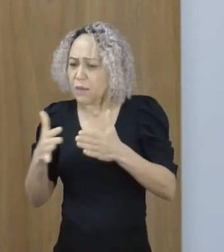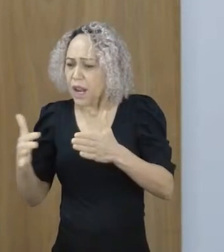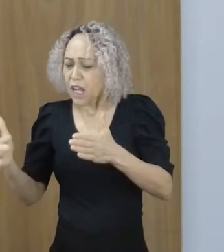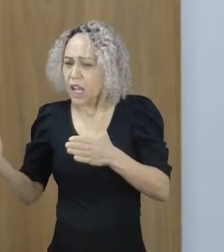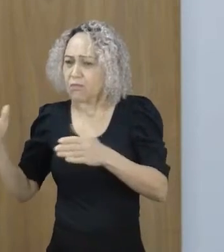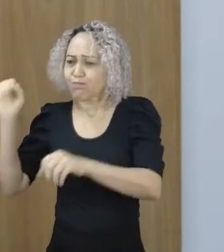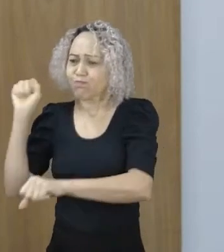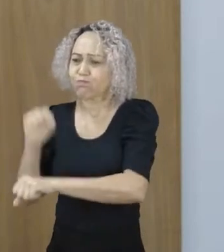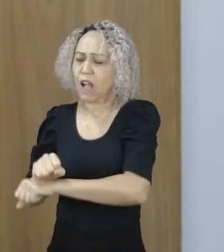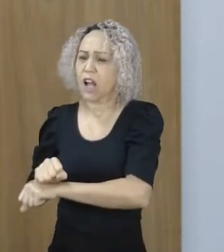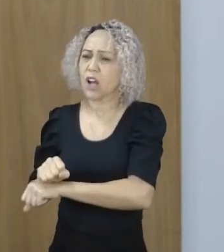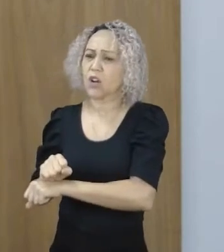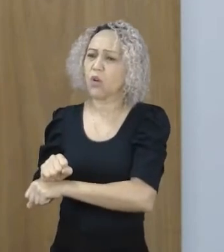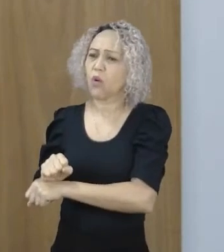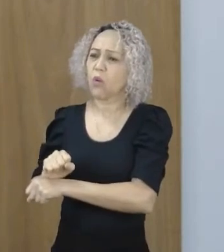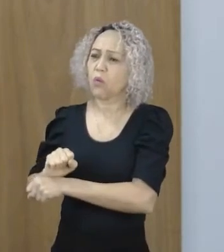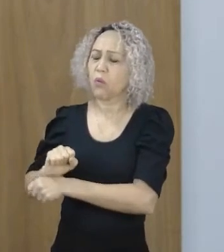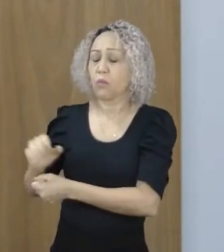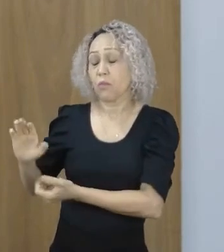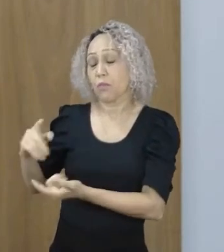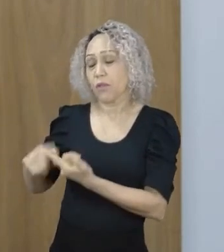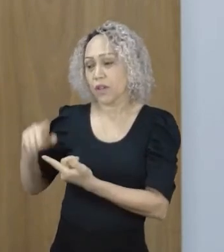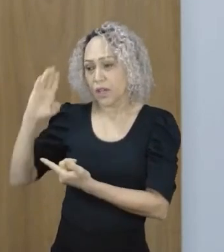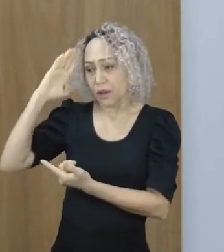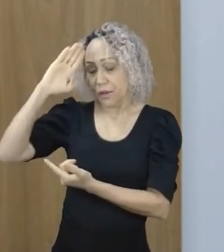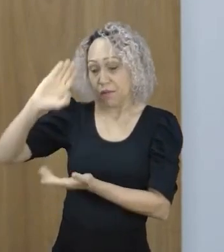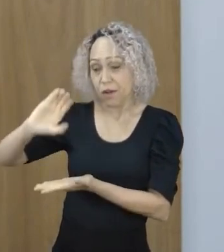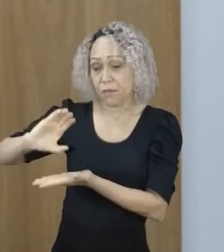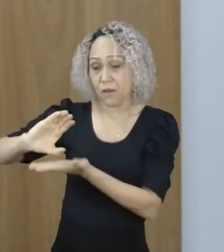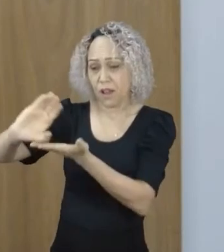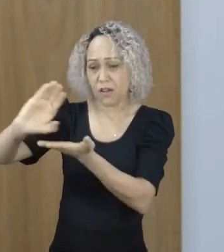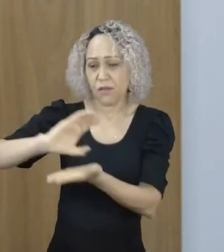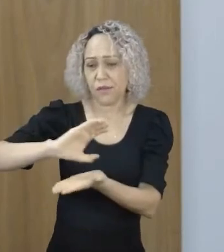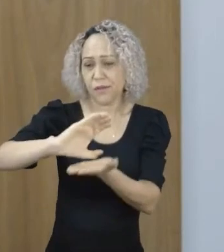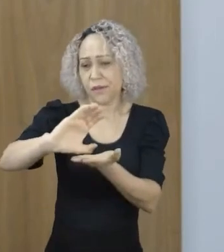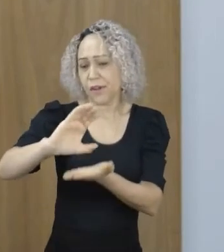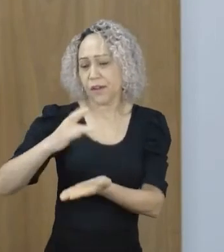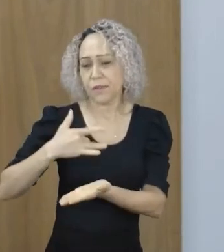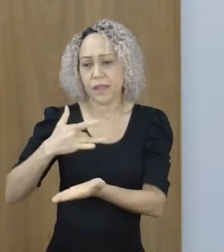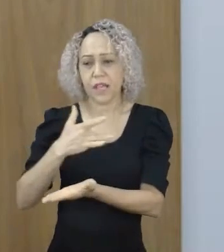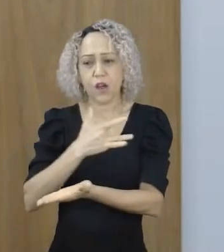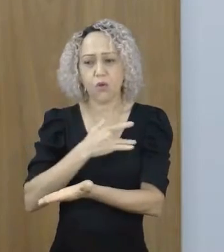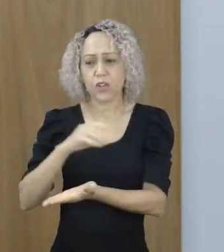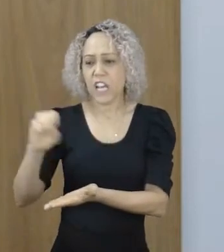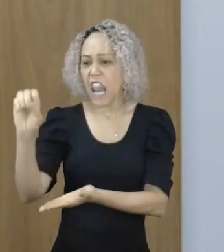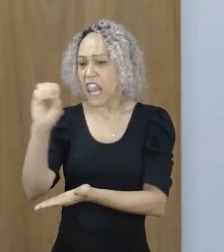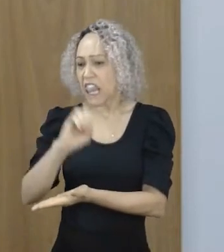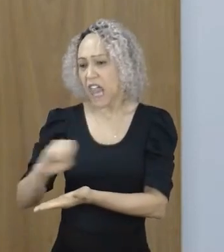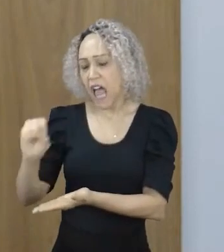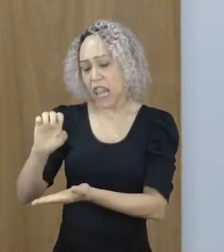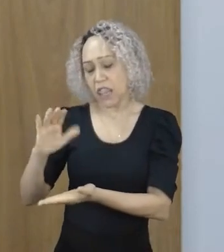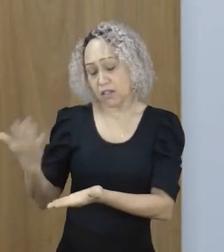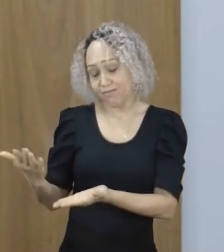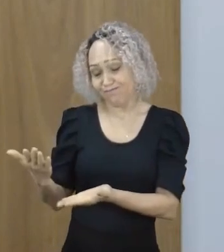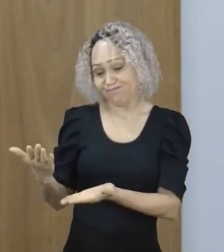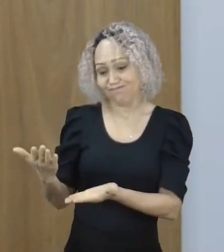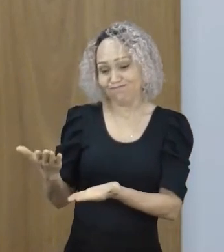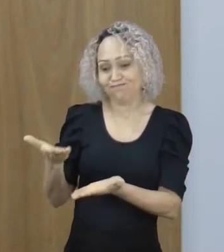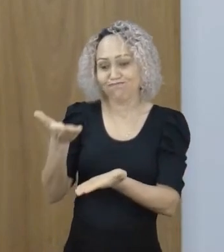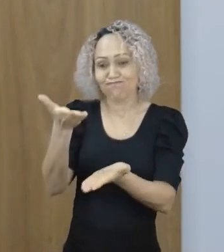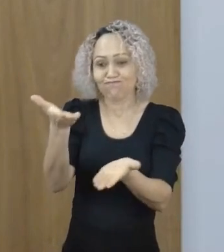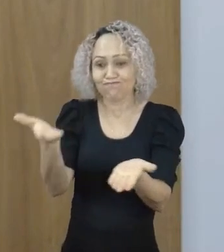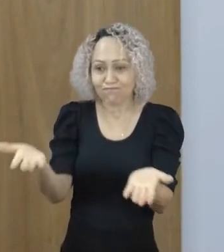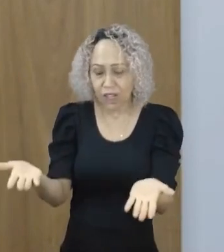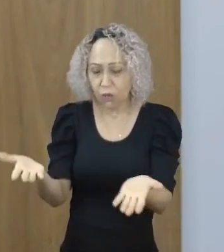da saúde, dizimou políticas públicas e perdeu, né, a capacidade de coordenação do Sistema Único de Saúde.